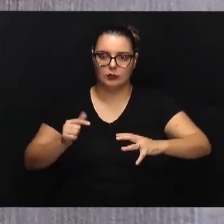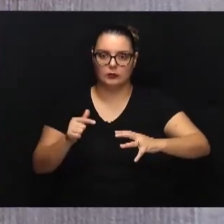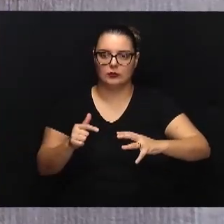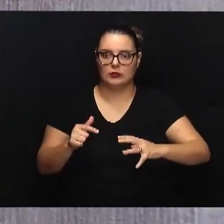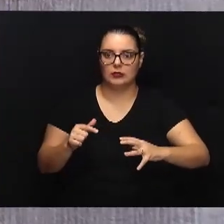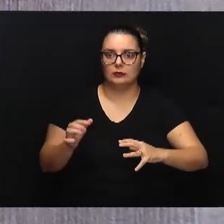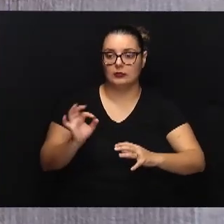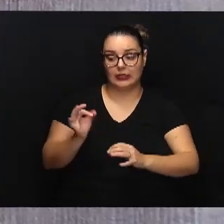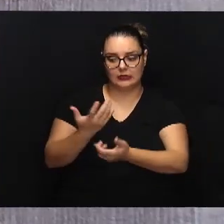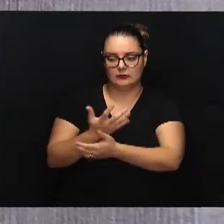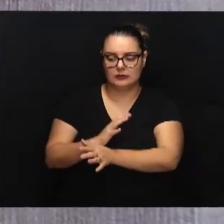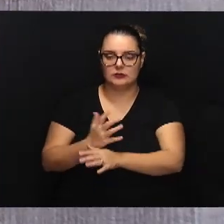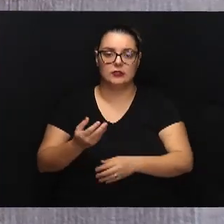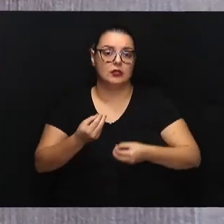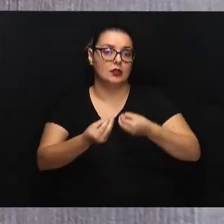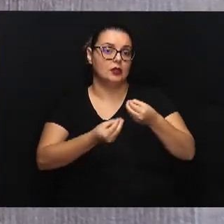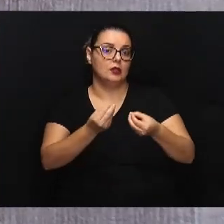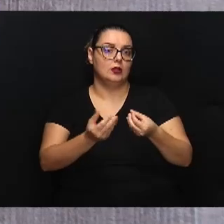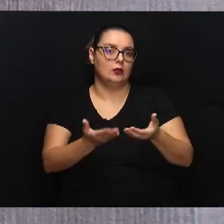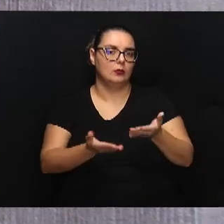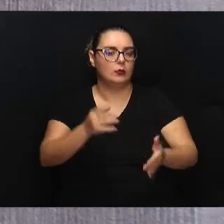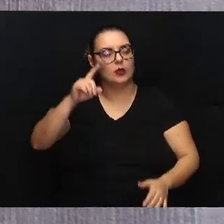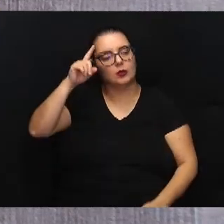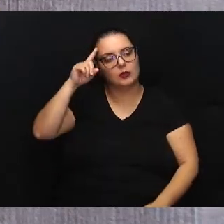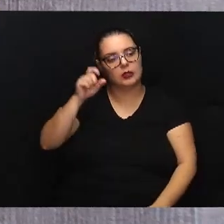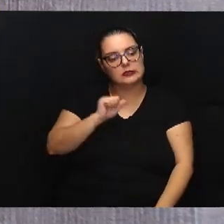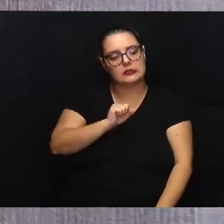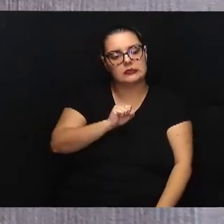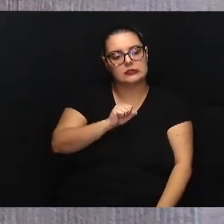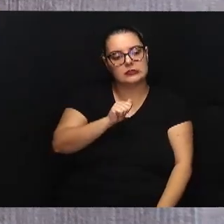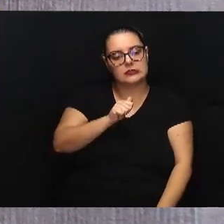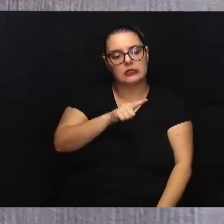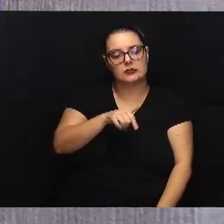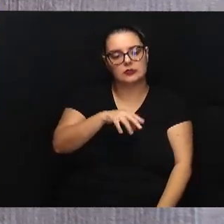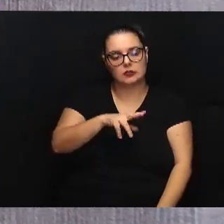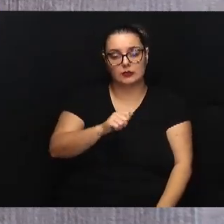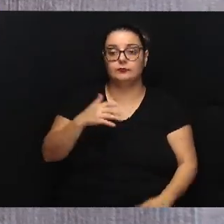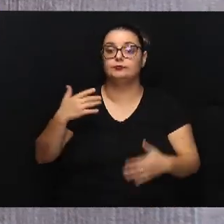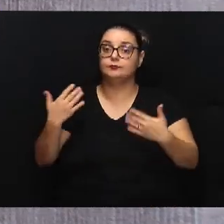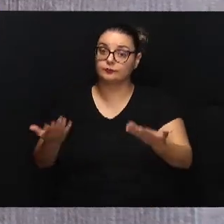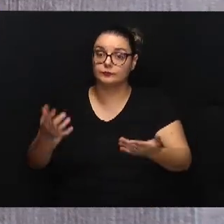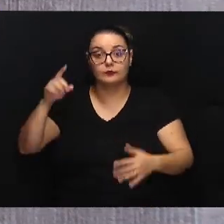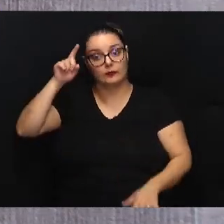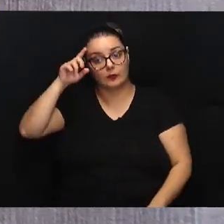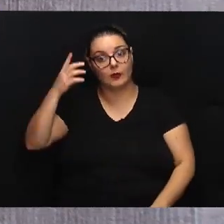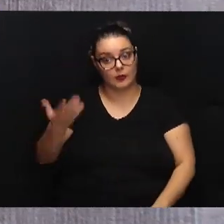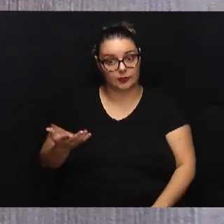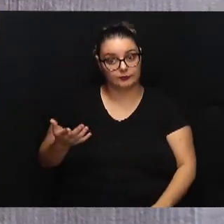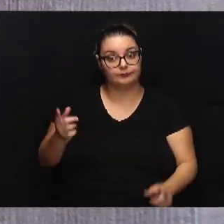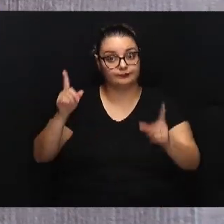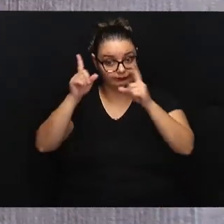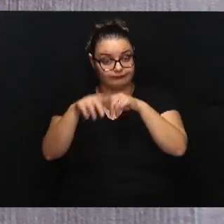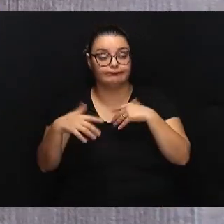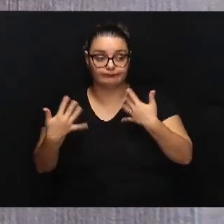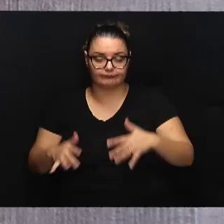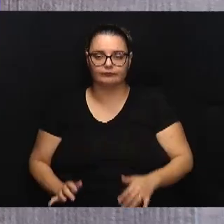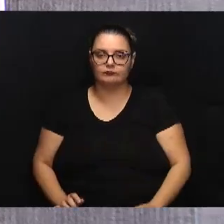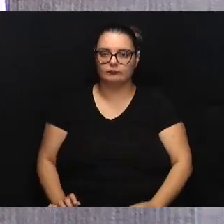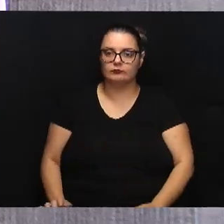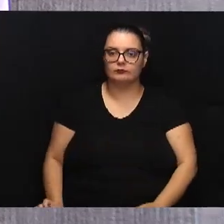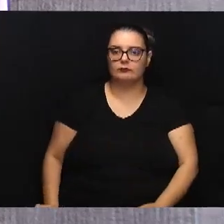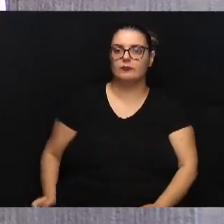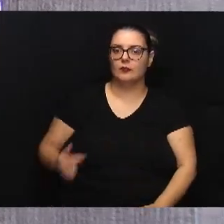você lida com as datas sazonais? Então, essas datas, elas são bem complexas, assim, porque eu continuo